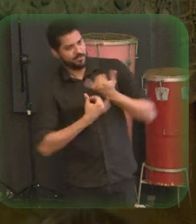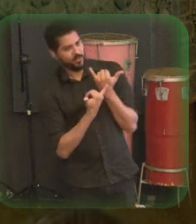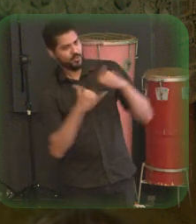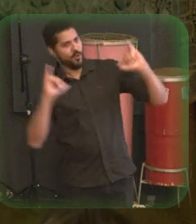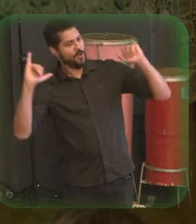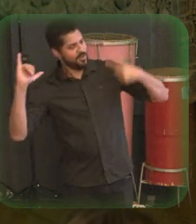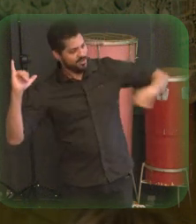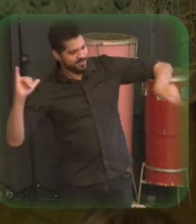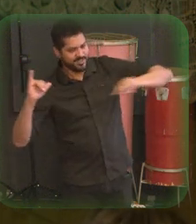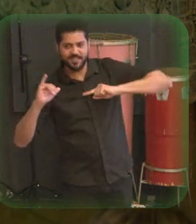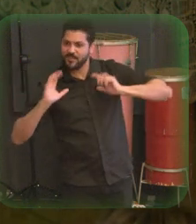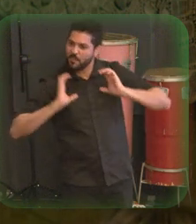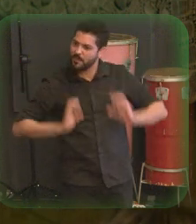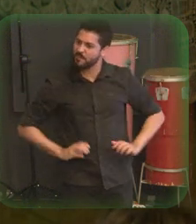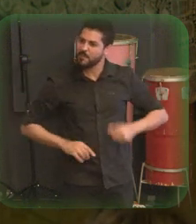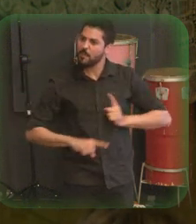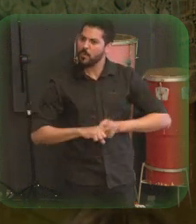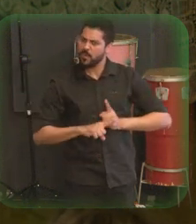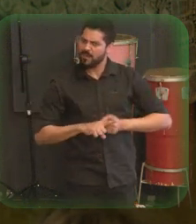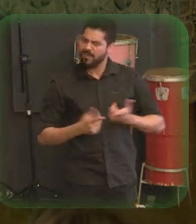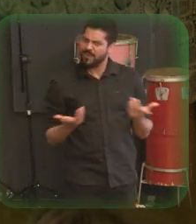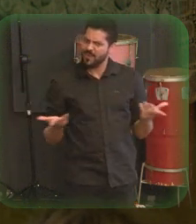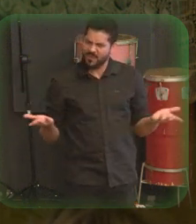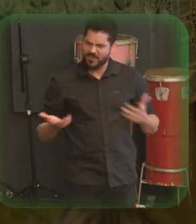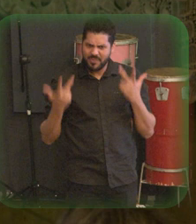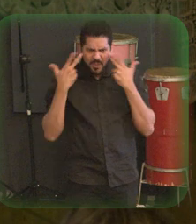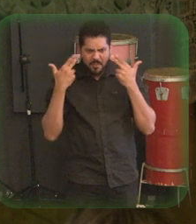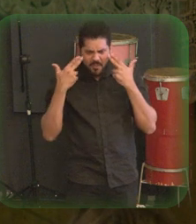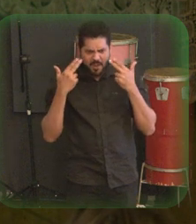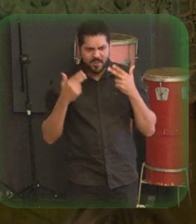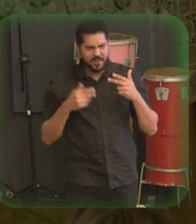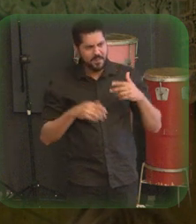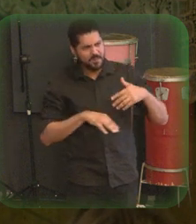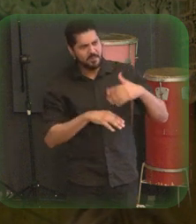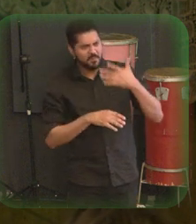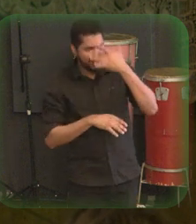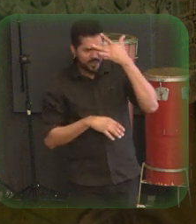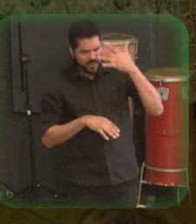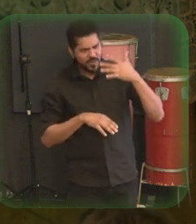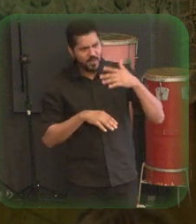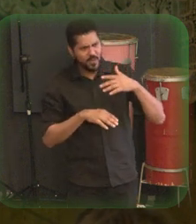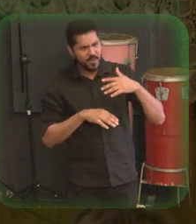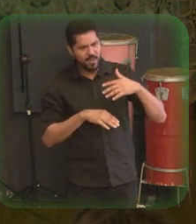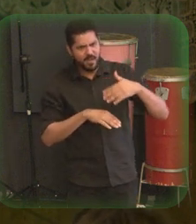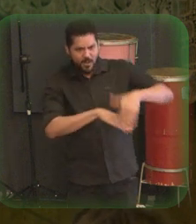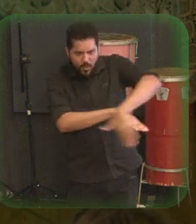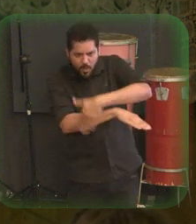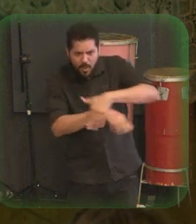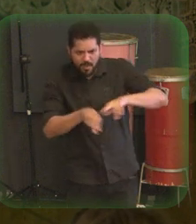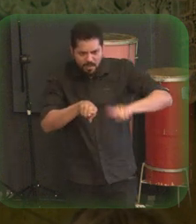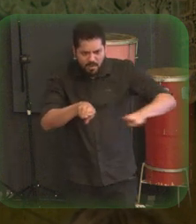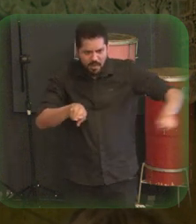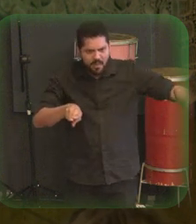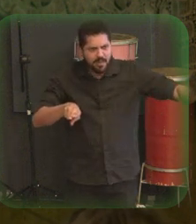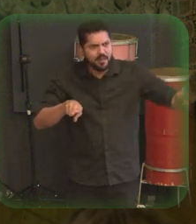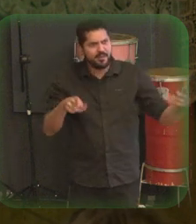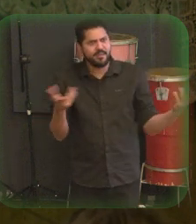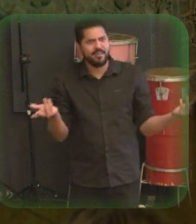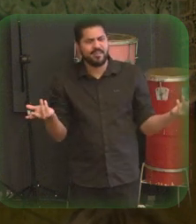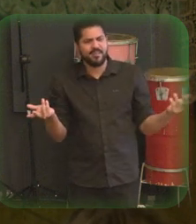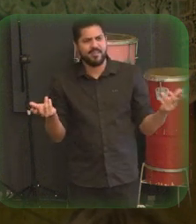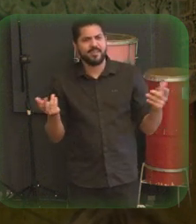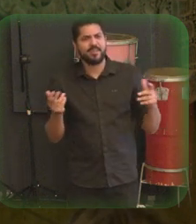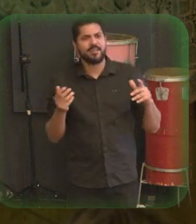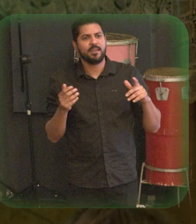pessoas morem na rua. Nós achamos normal que pessoas, que crianças não frequentem escola. Nós